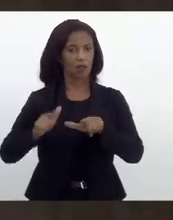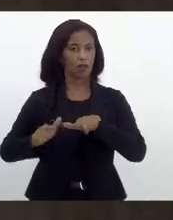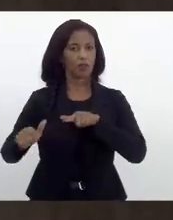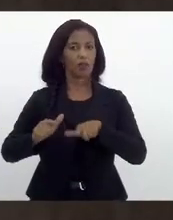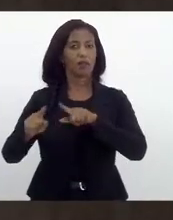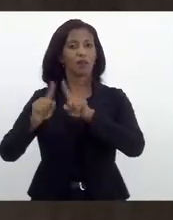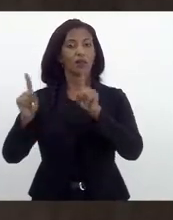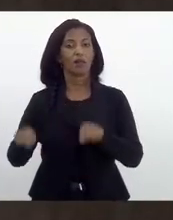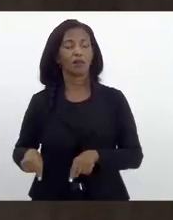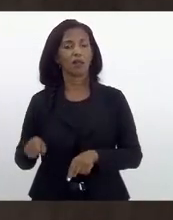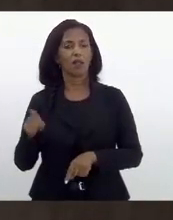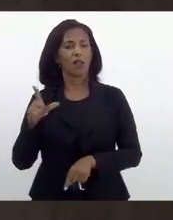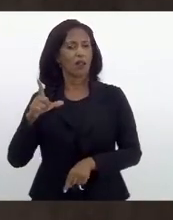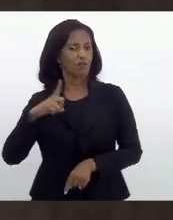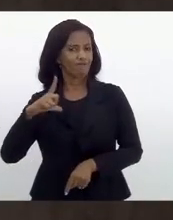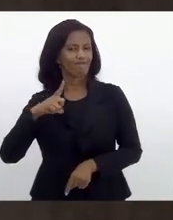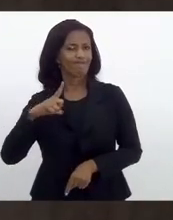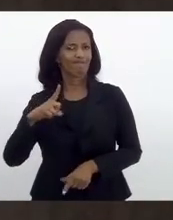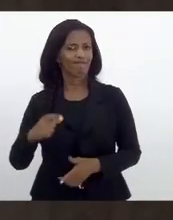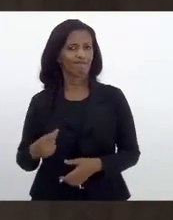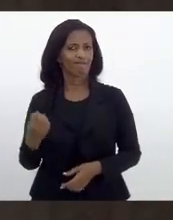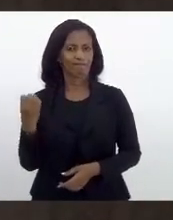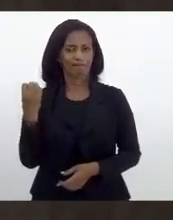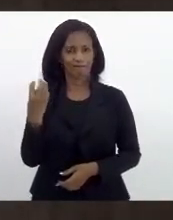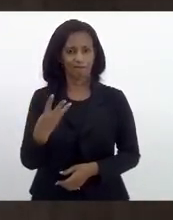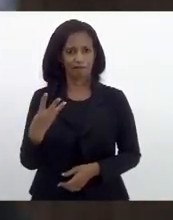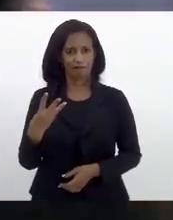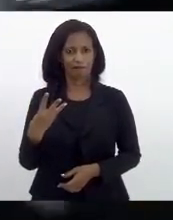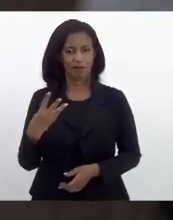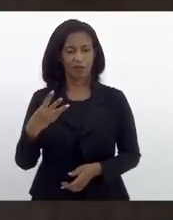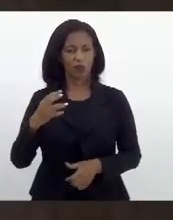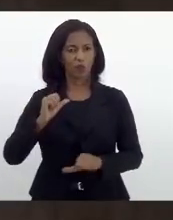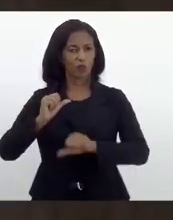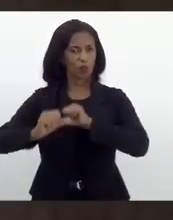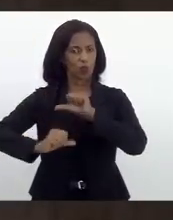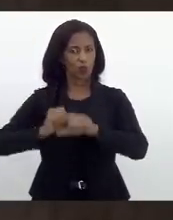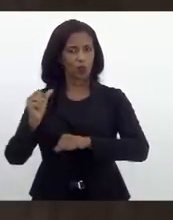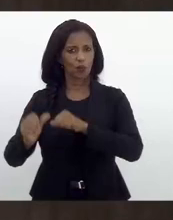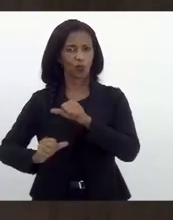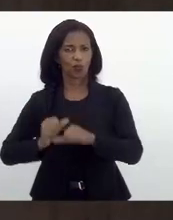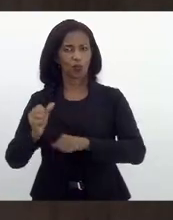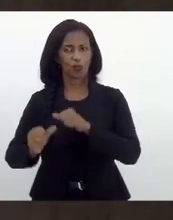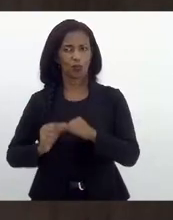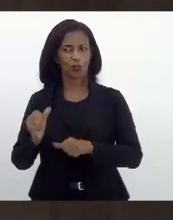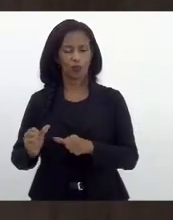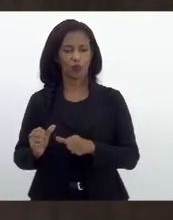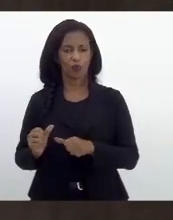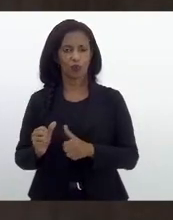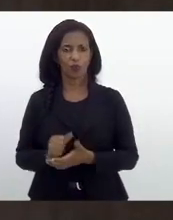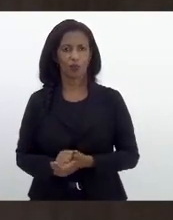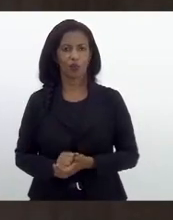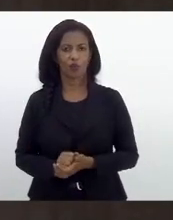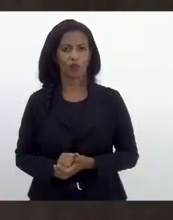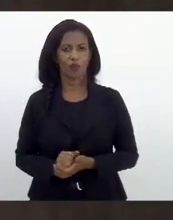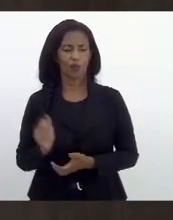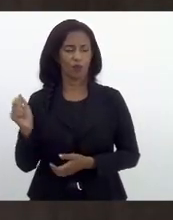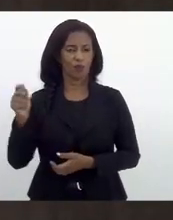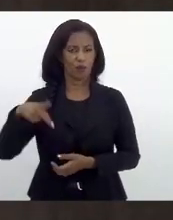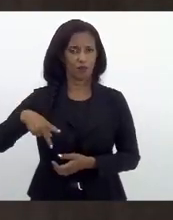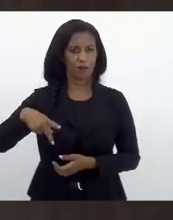público ele sofreu três alterações na possibilidade da sua